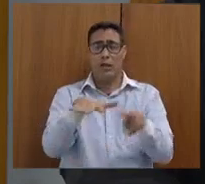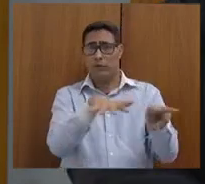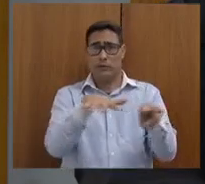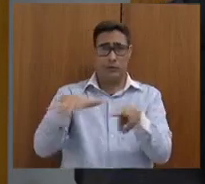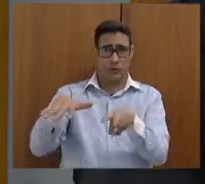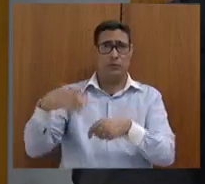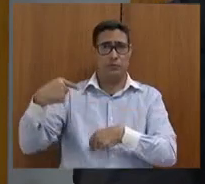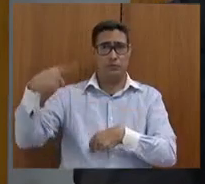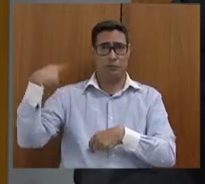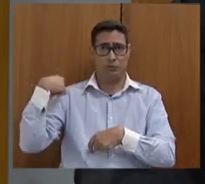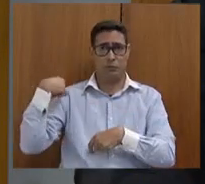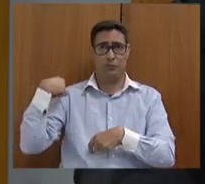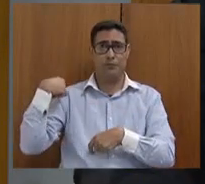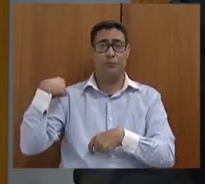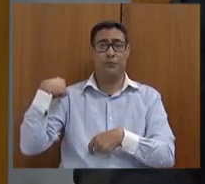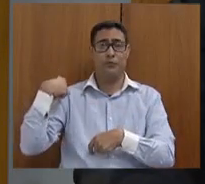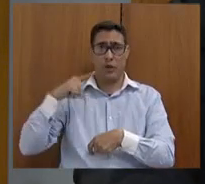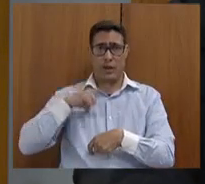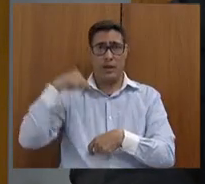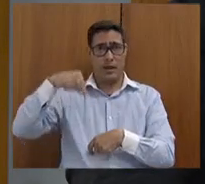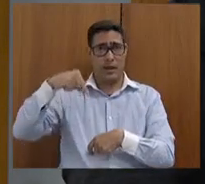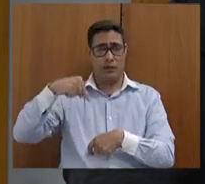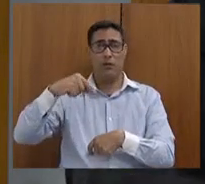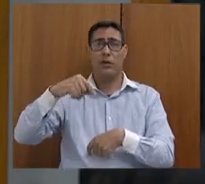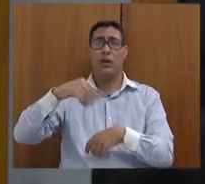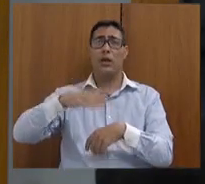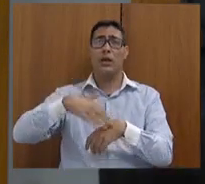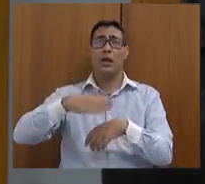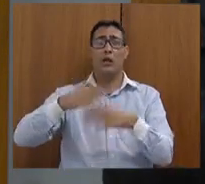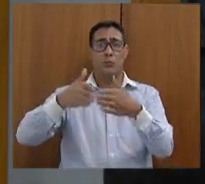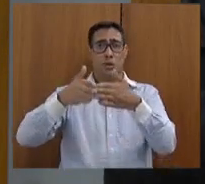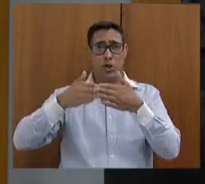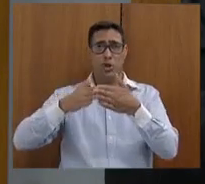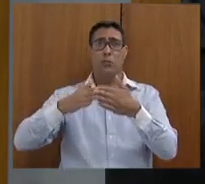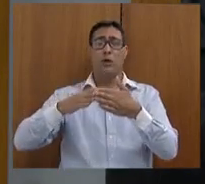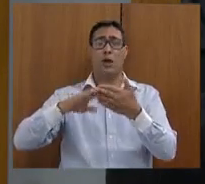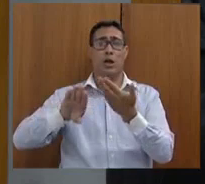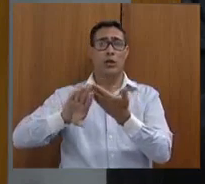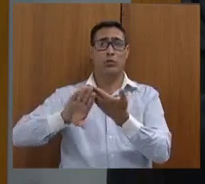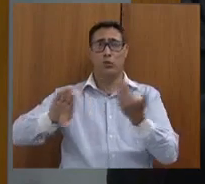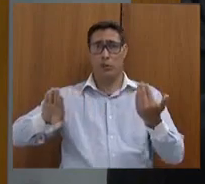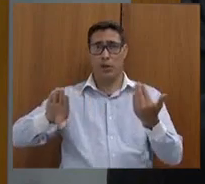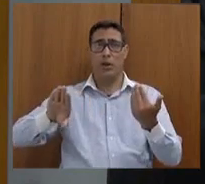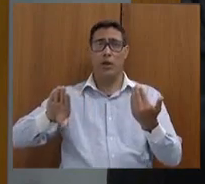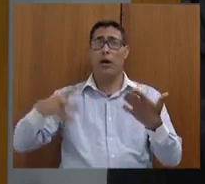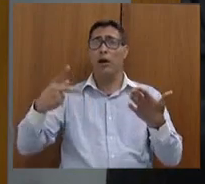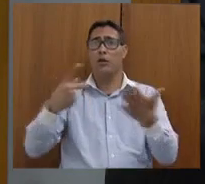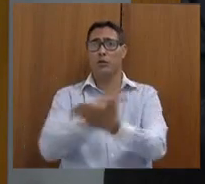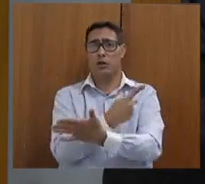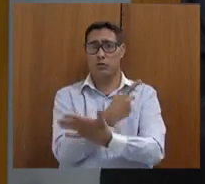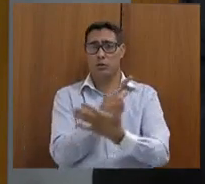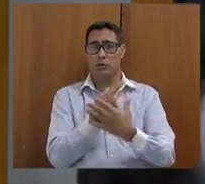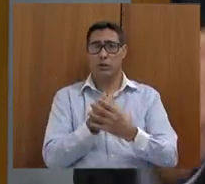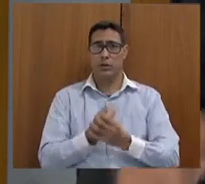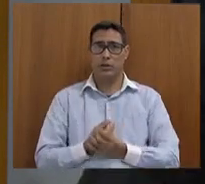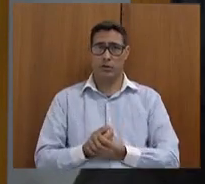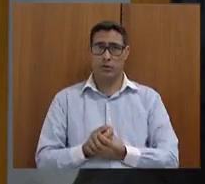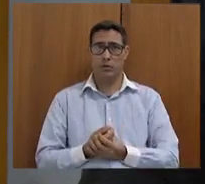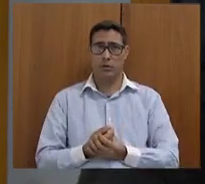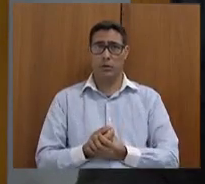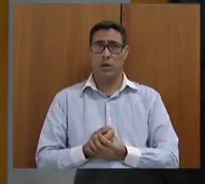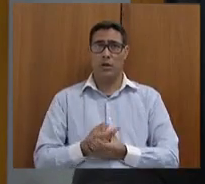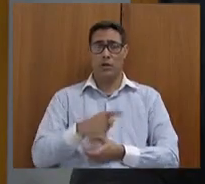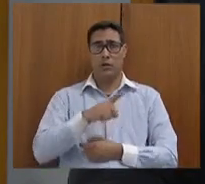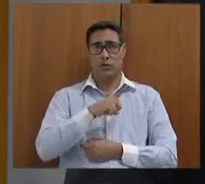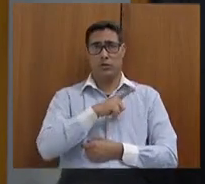passada chegou aqui uma memorando suspendendo as ações eh que estavam